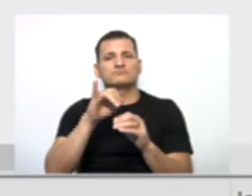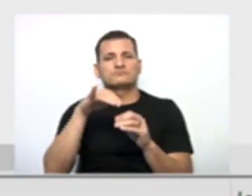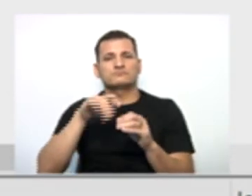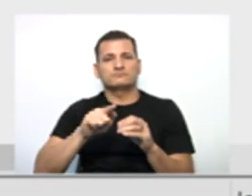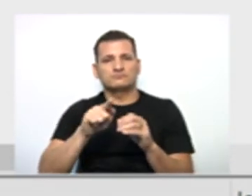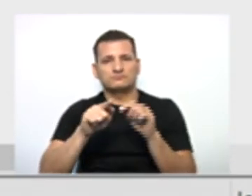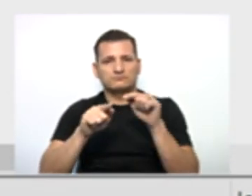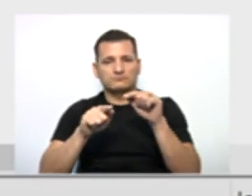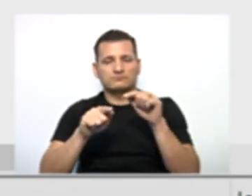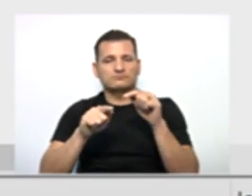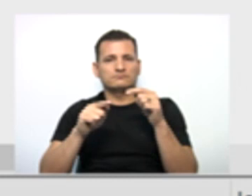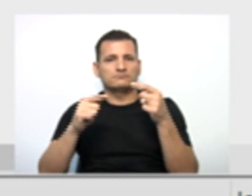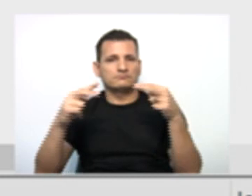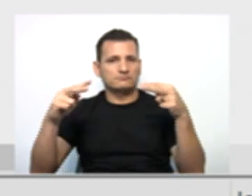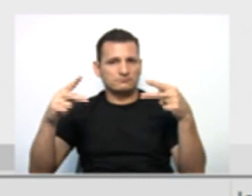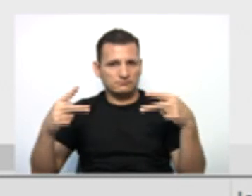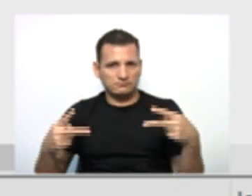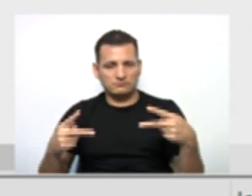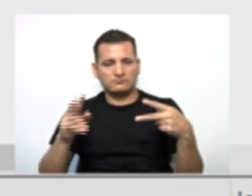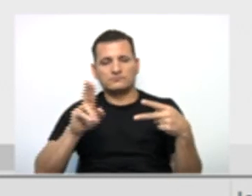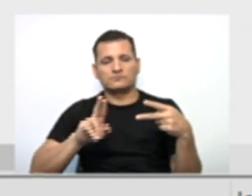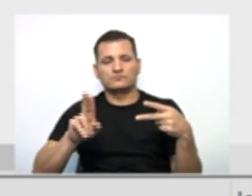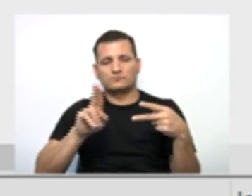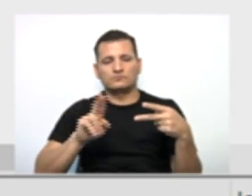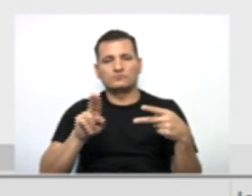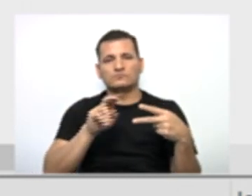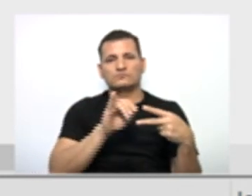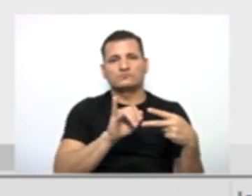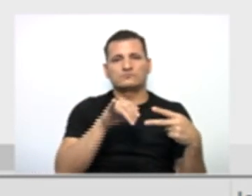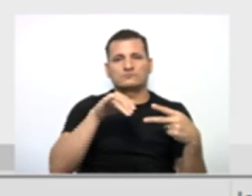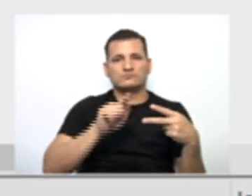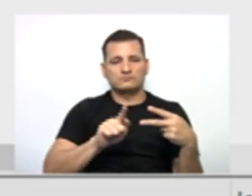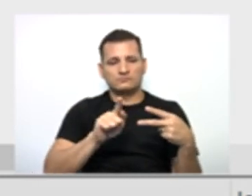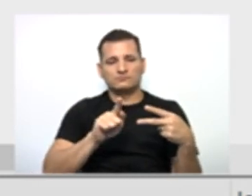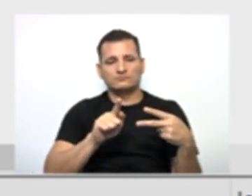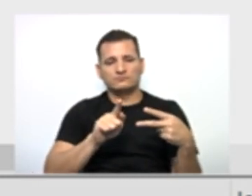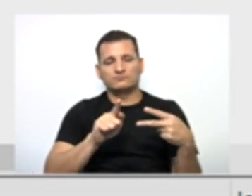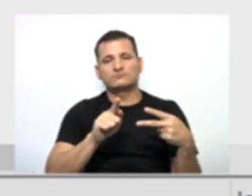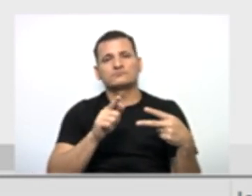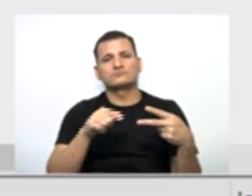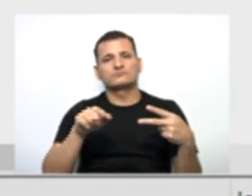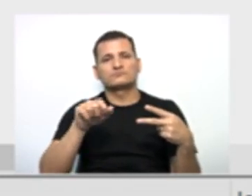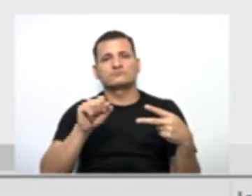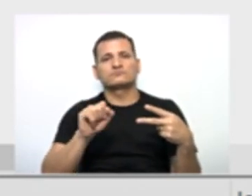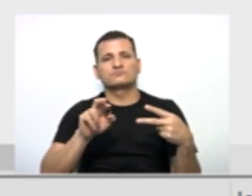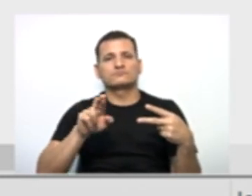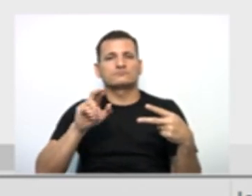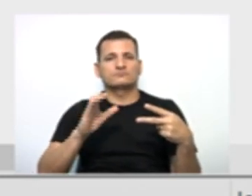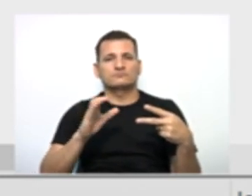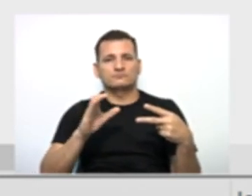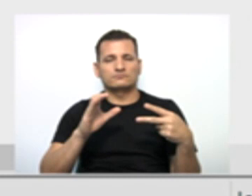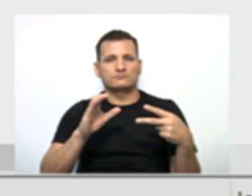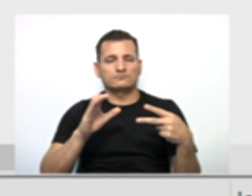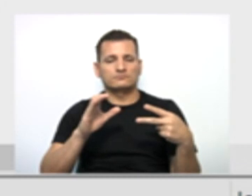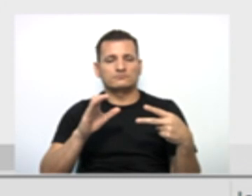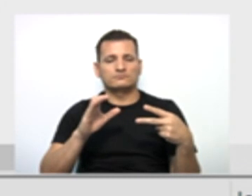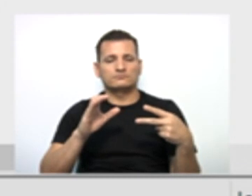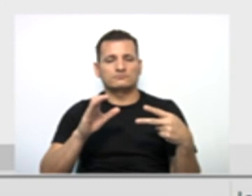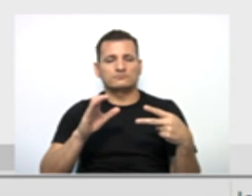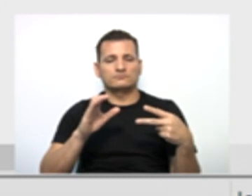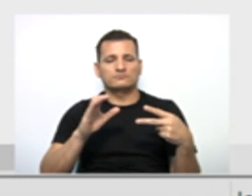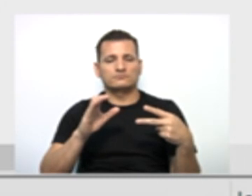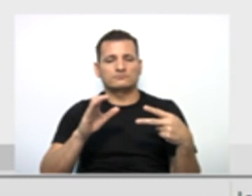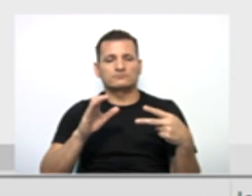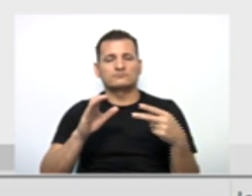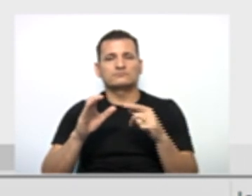minha página HTML, eu uso a tag IMG, o SRC, que significa Search,